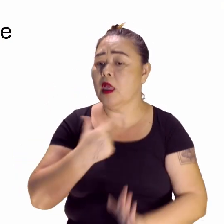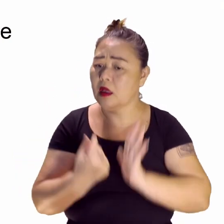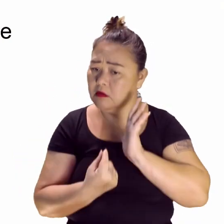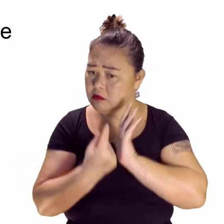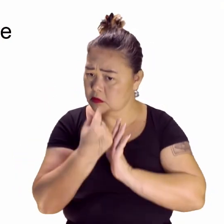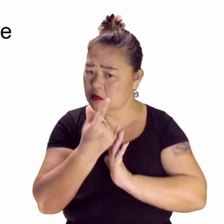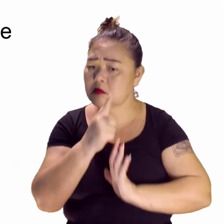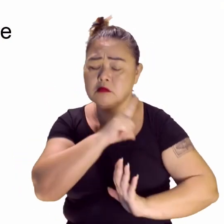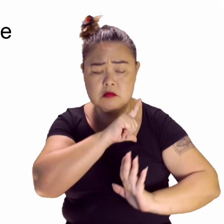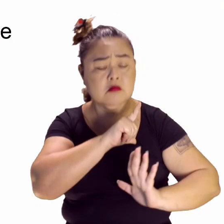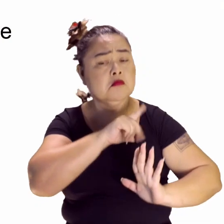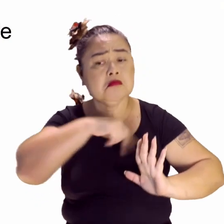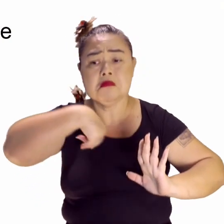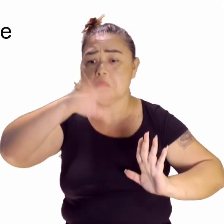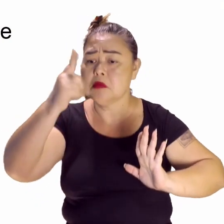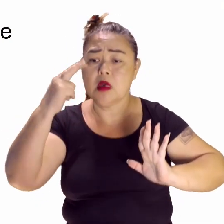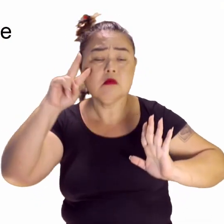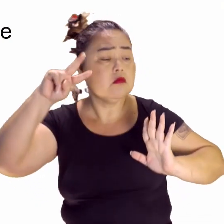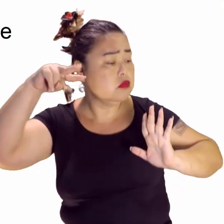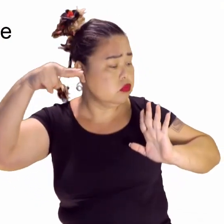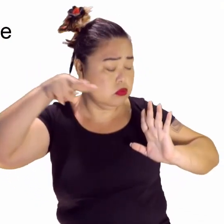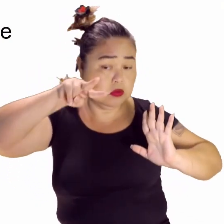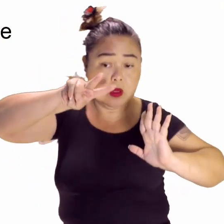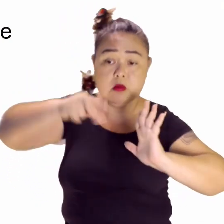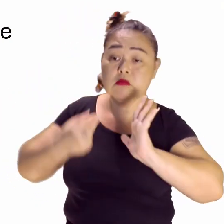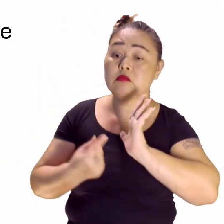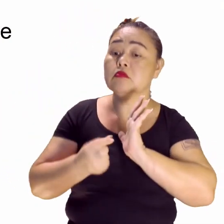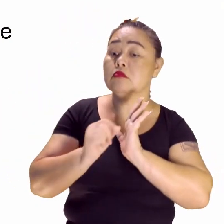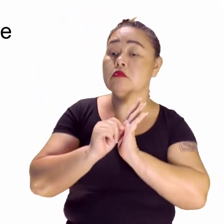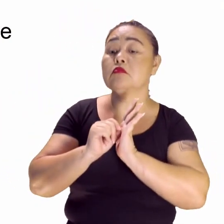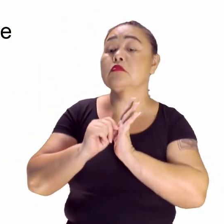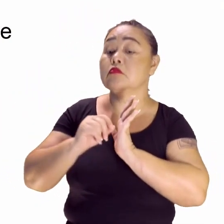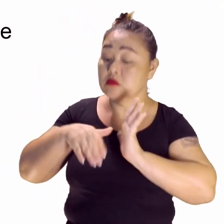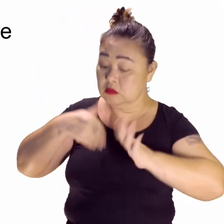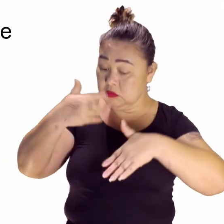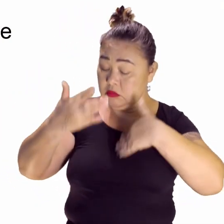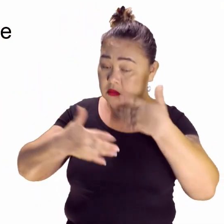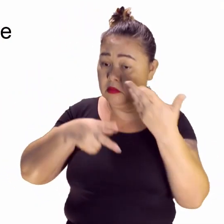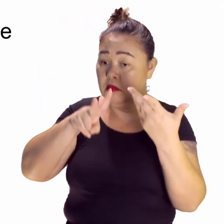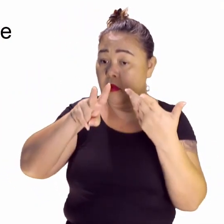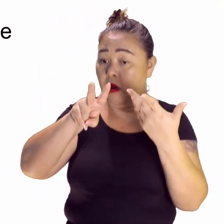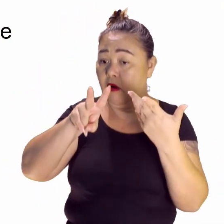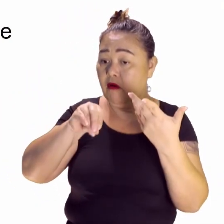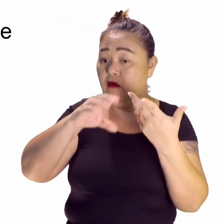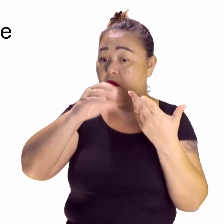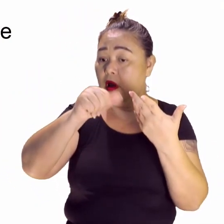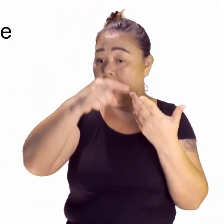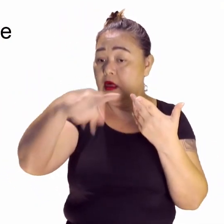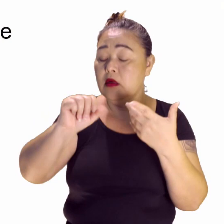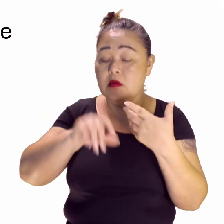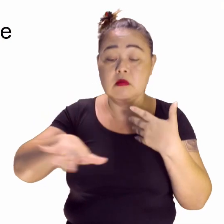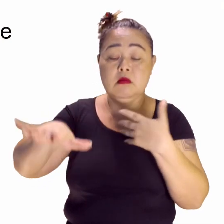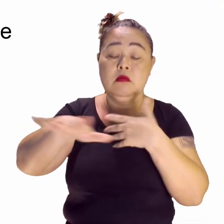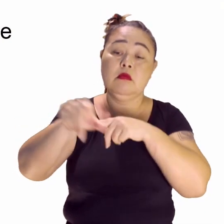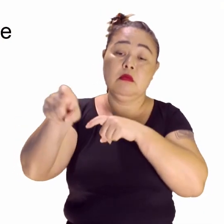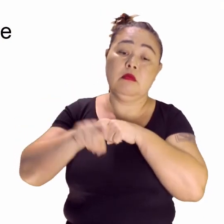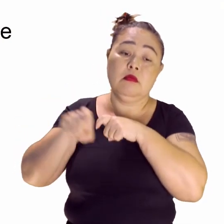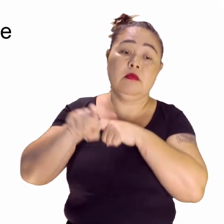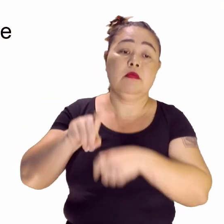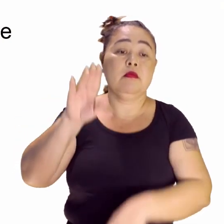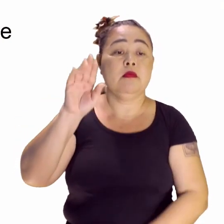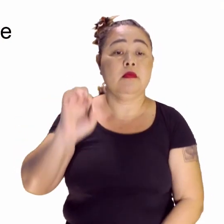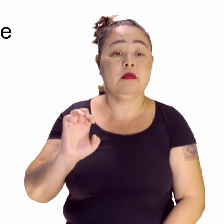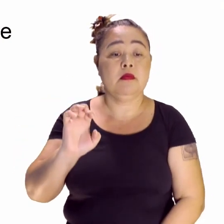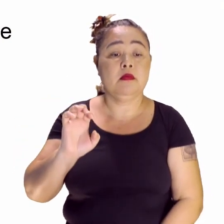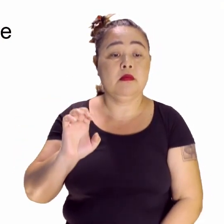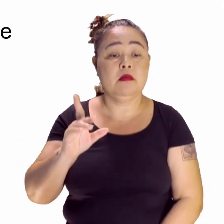econômica. Exatamente. Muito pelo contrário. Falamos que somos uma vocação na área agrícola. Não é isso? Exatamente. E